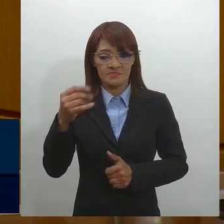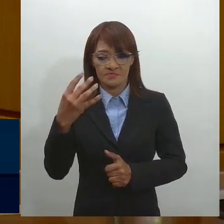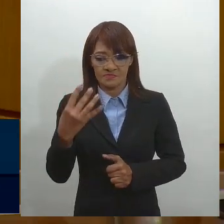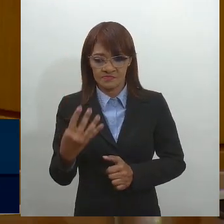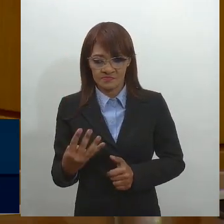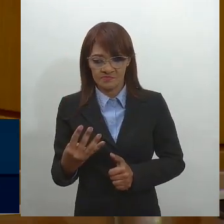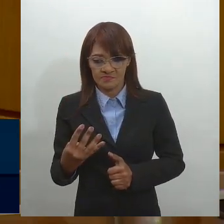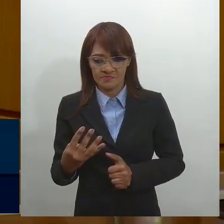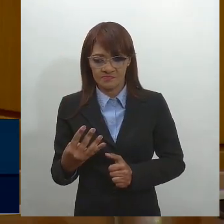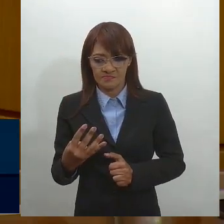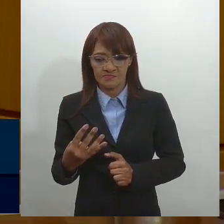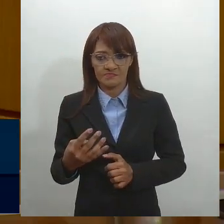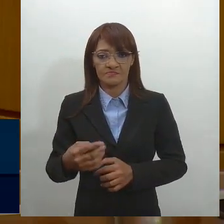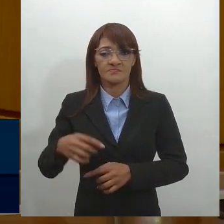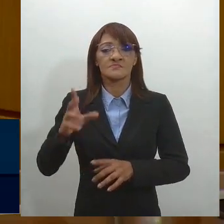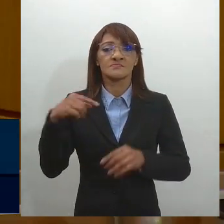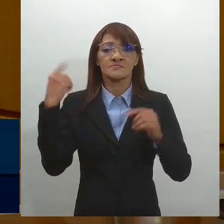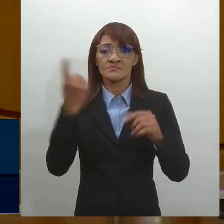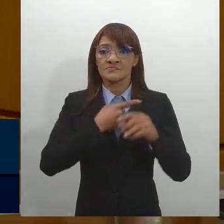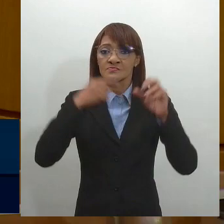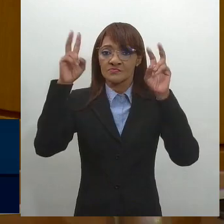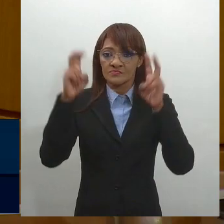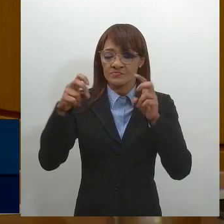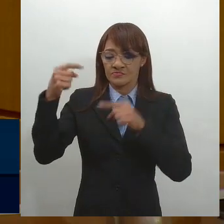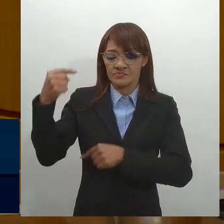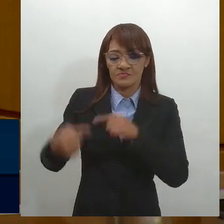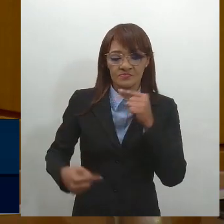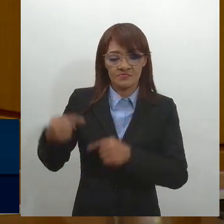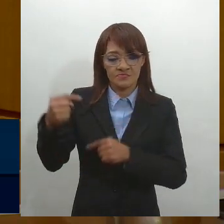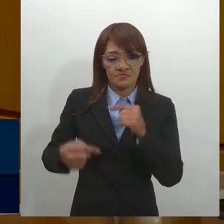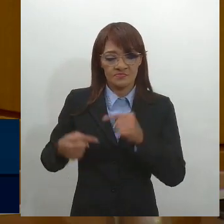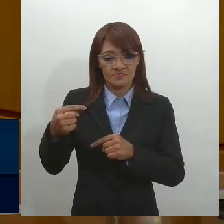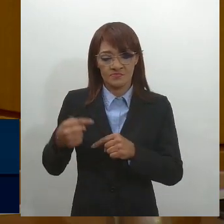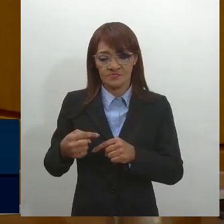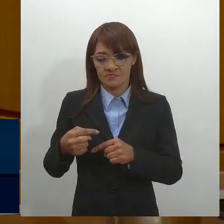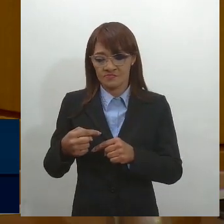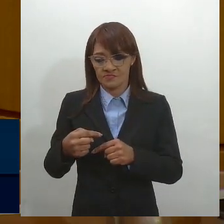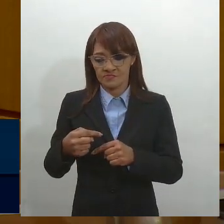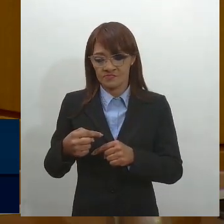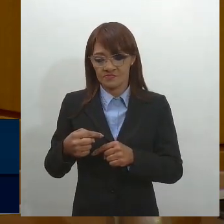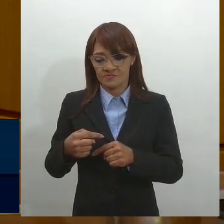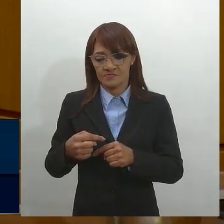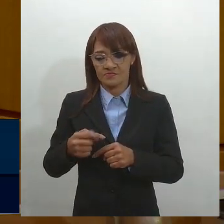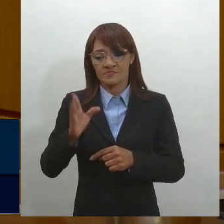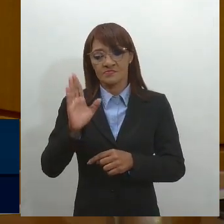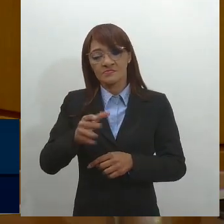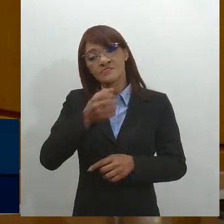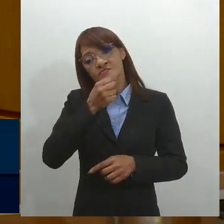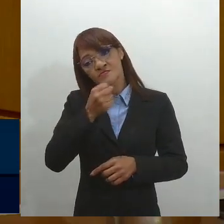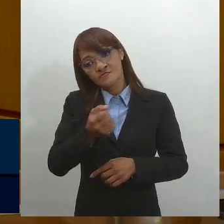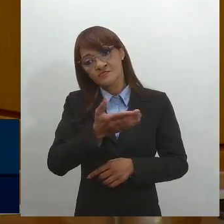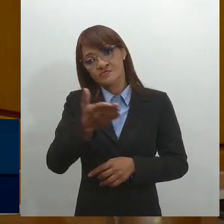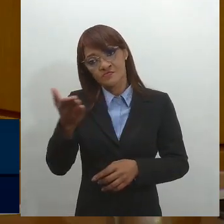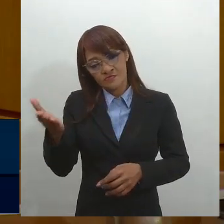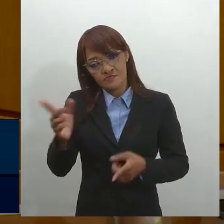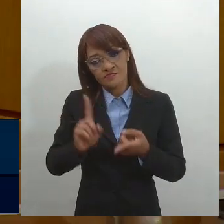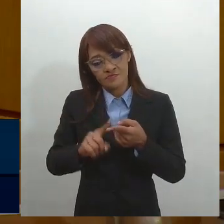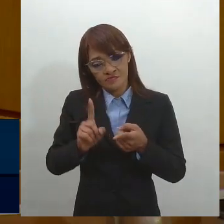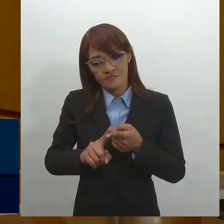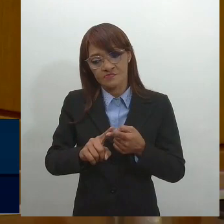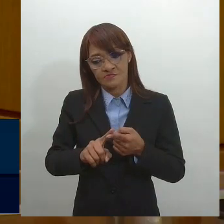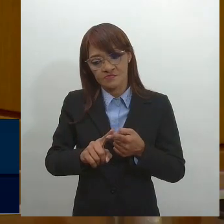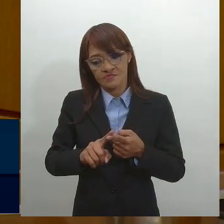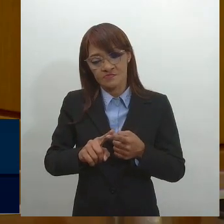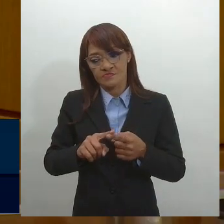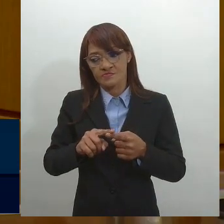com a categoria das e dos jornalistas, comunicadores e comunicadoras